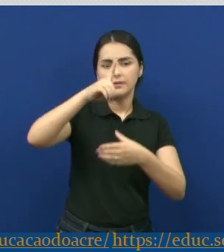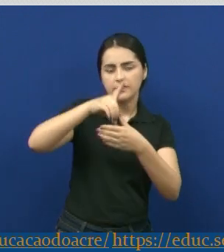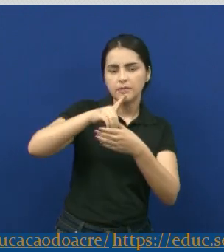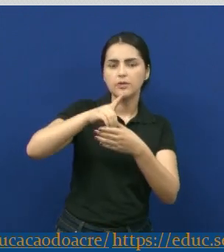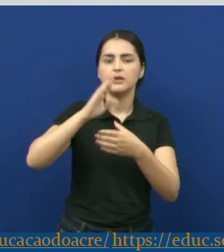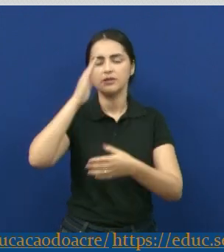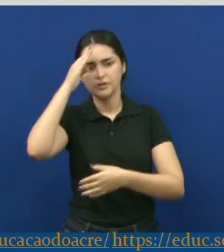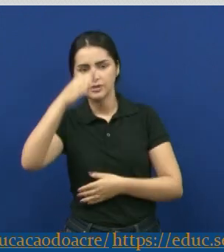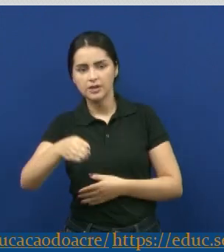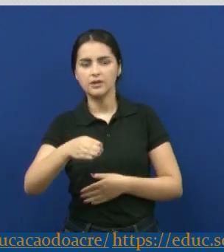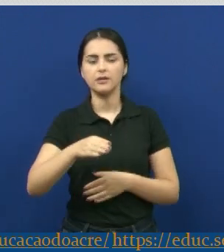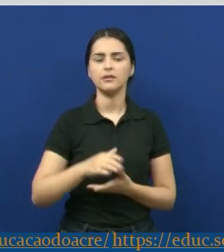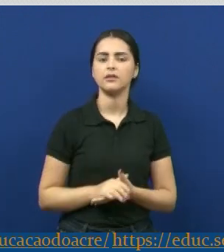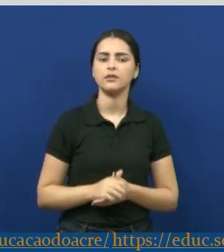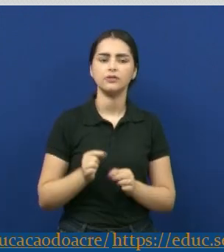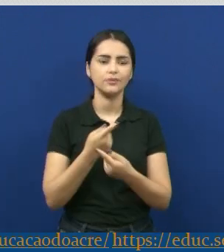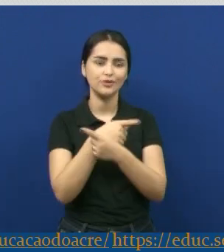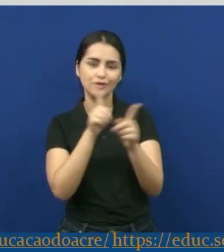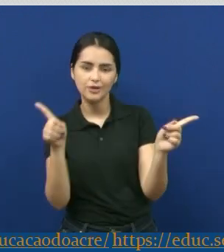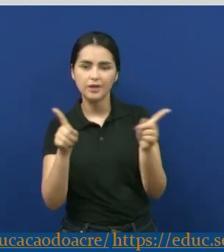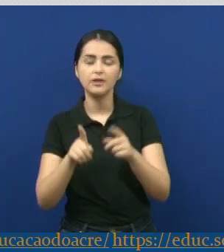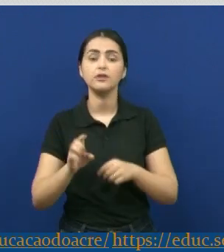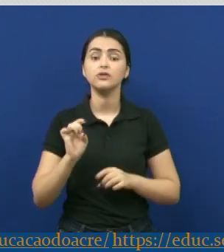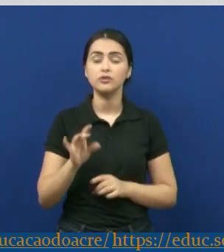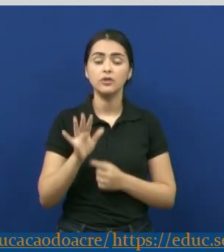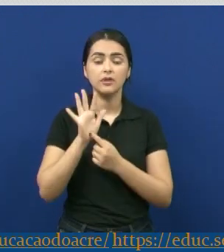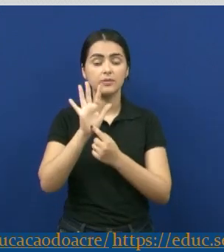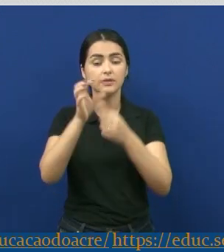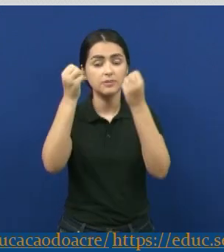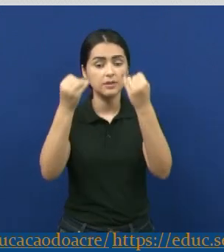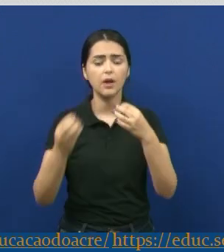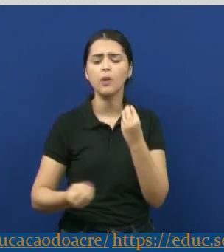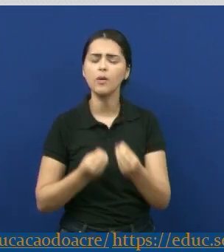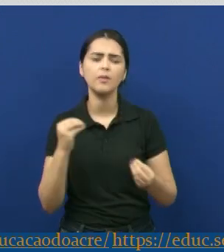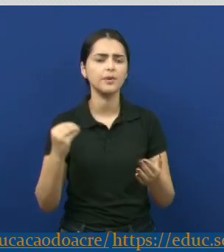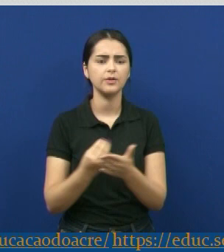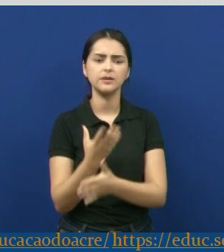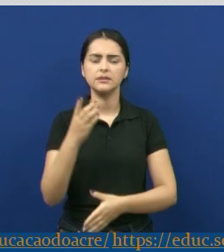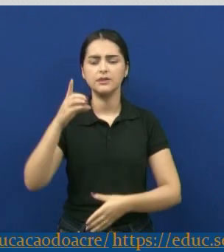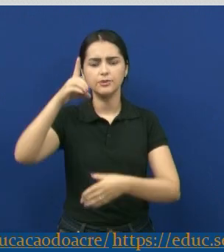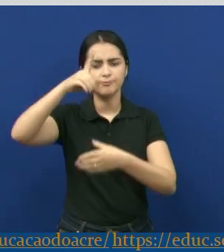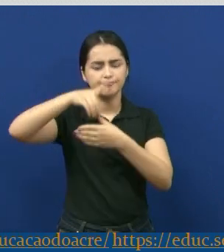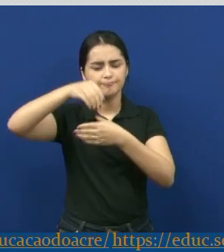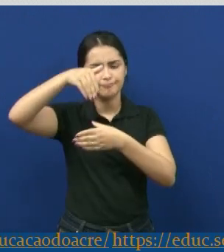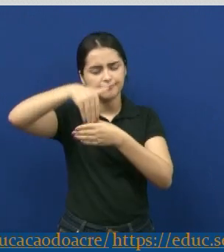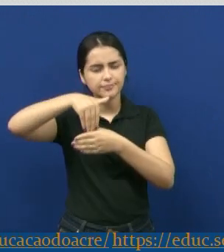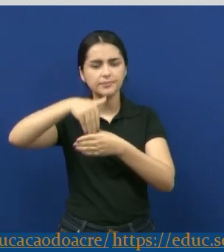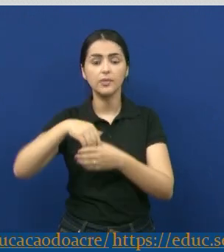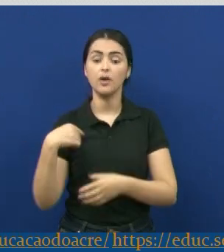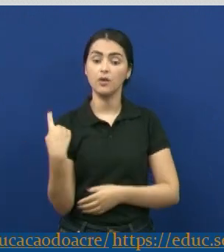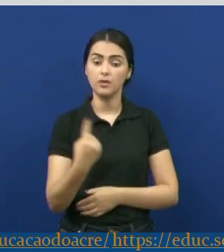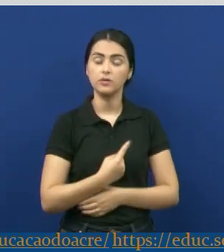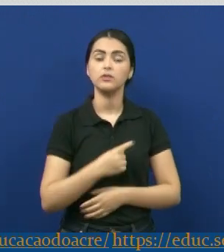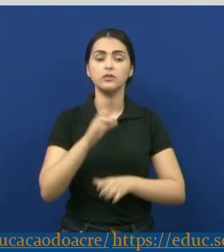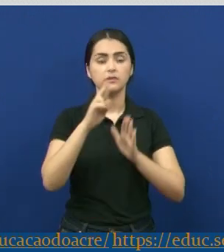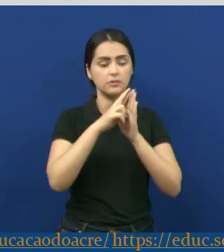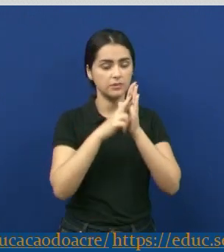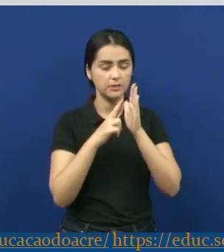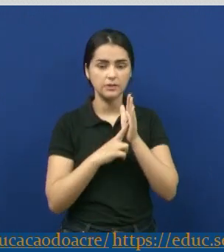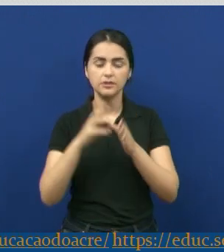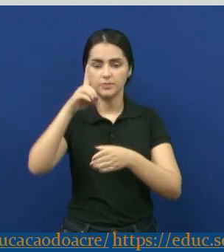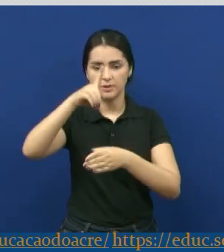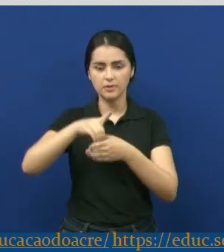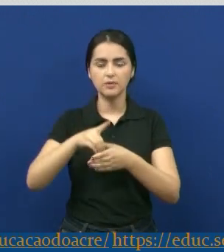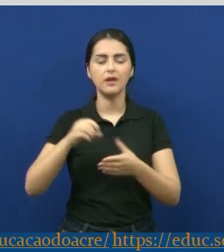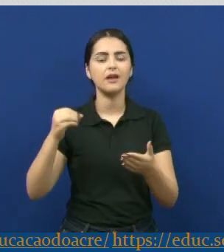só falar como surgiu a democracia. Olha só, hoje nós vivemos num regime democrático. Democracia, ela